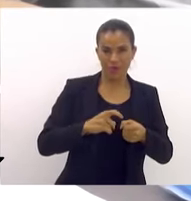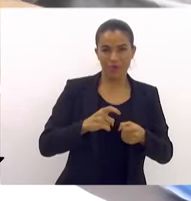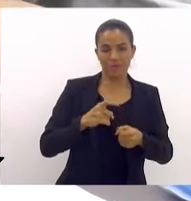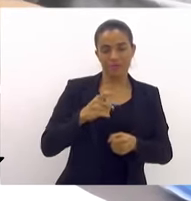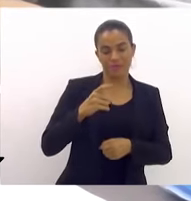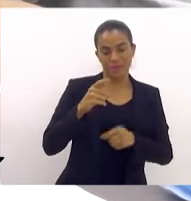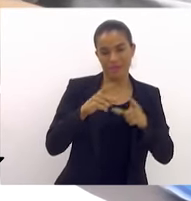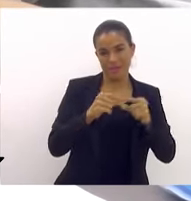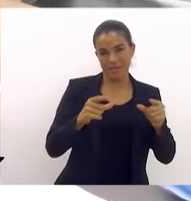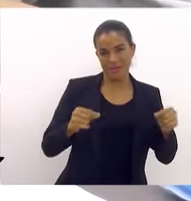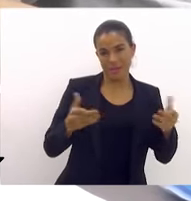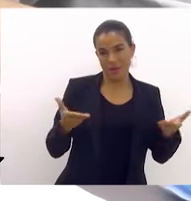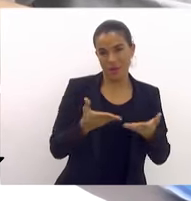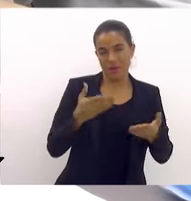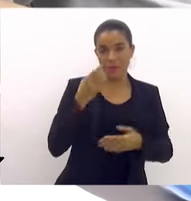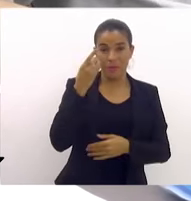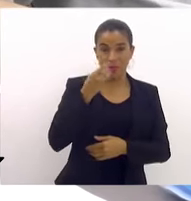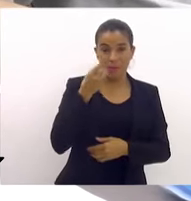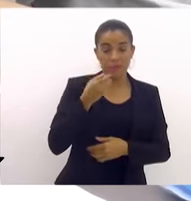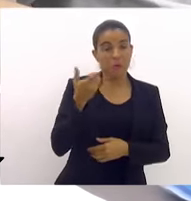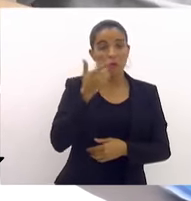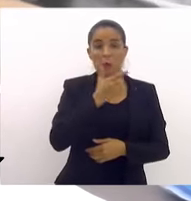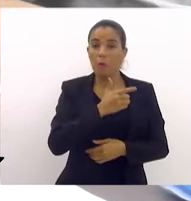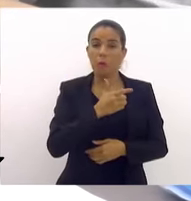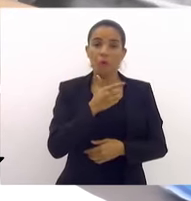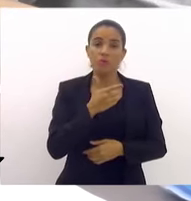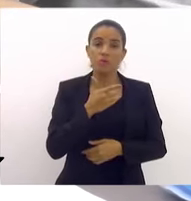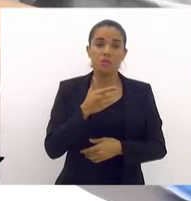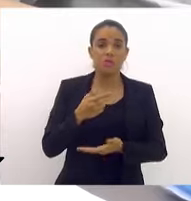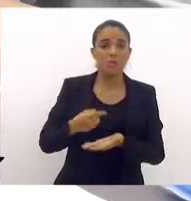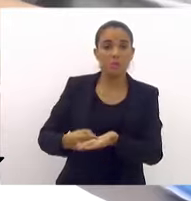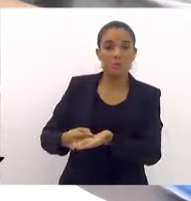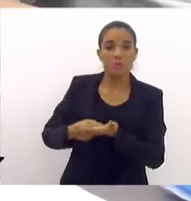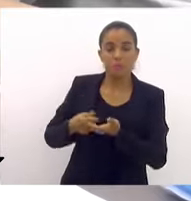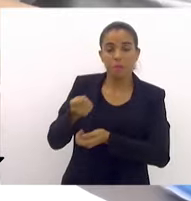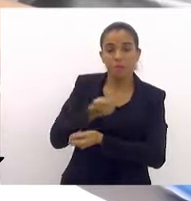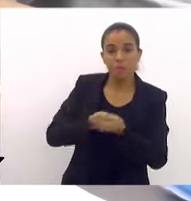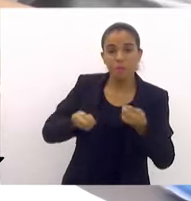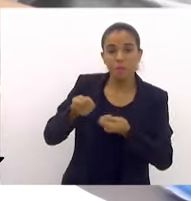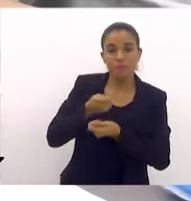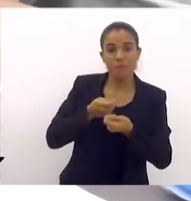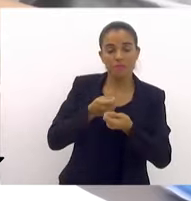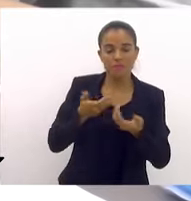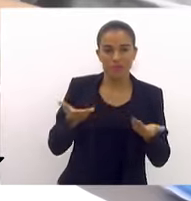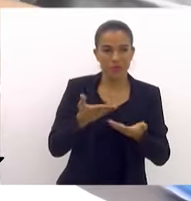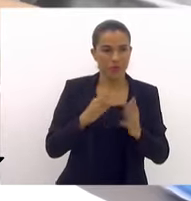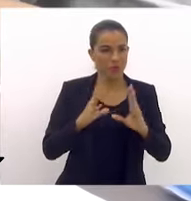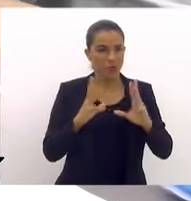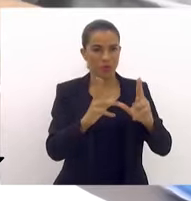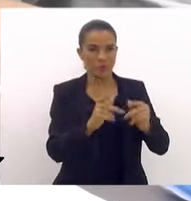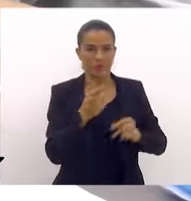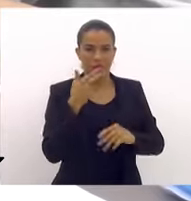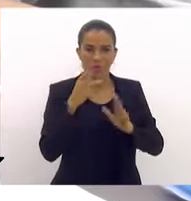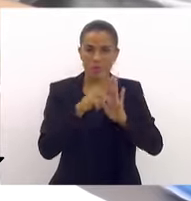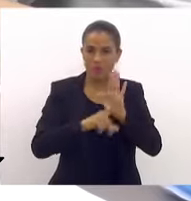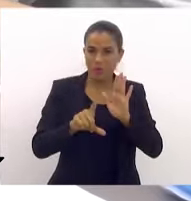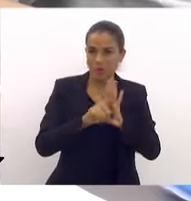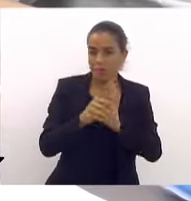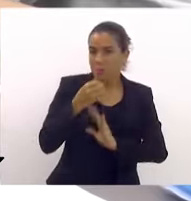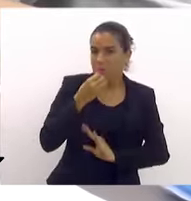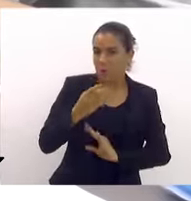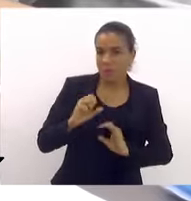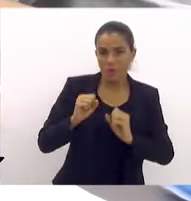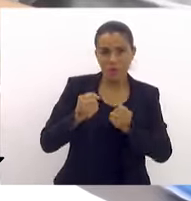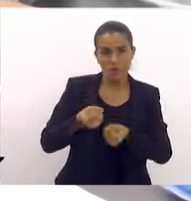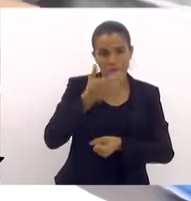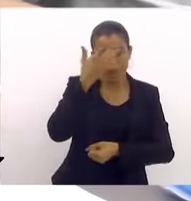deputado. Então, eu não consegui retomar essa negociação. Como a gente está todo mundo aqui falando de projetos bons para defender